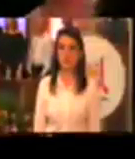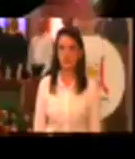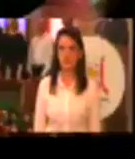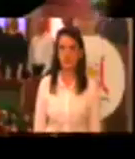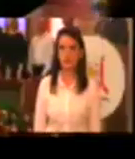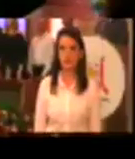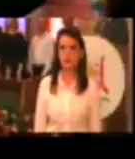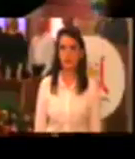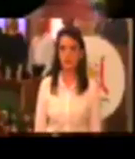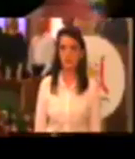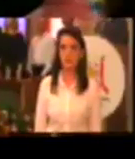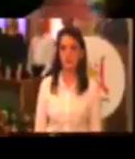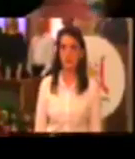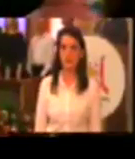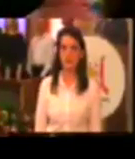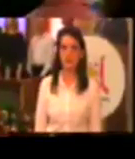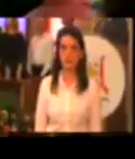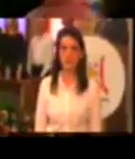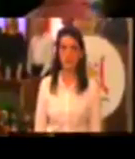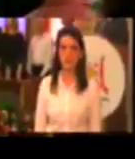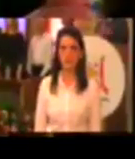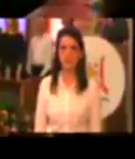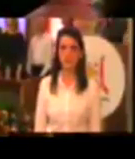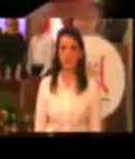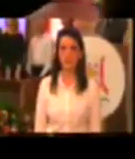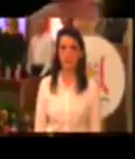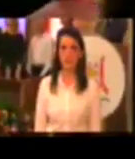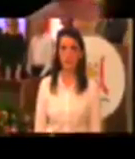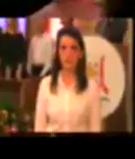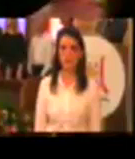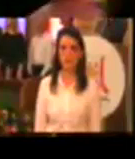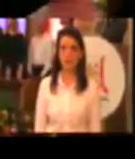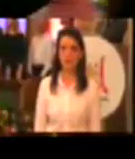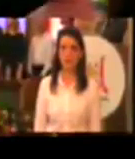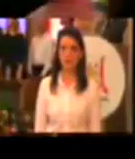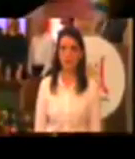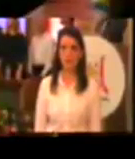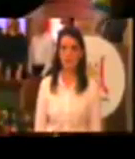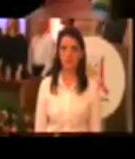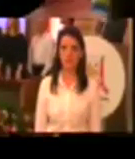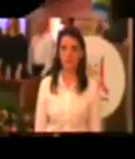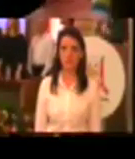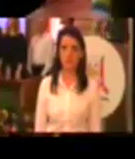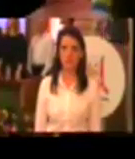instante. Seu penhor, essa igualdade,